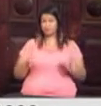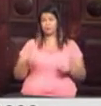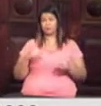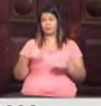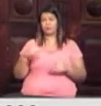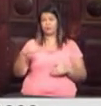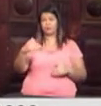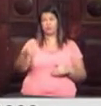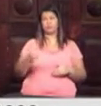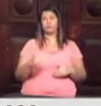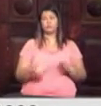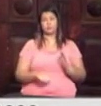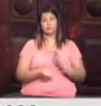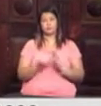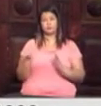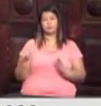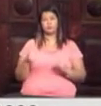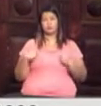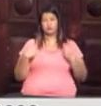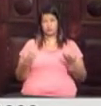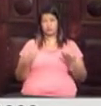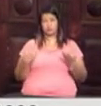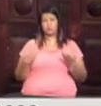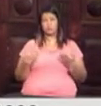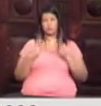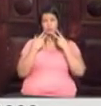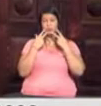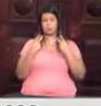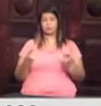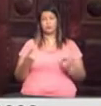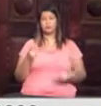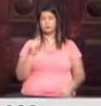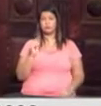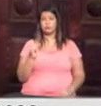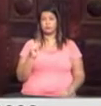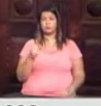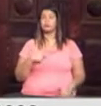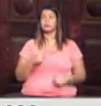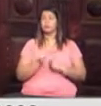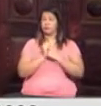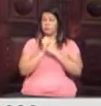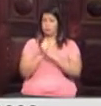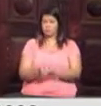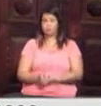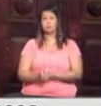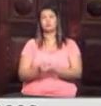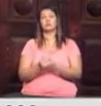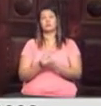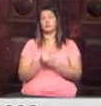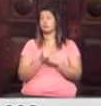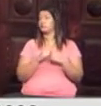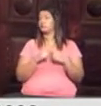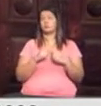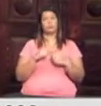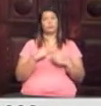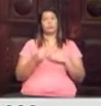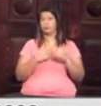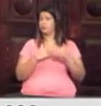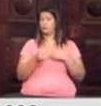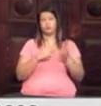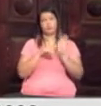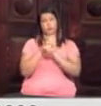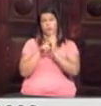processo. Primeiro, gostaria de dizer que apoio integralmente toda e qualquer